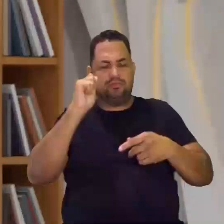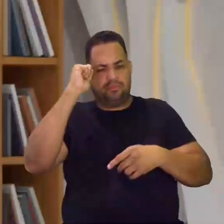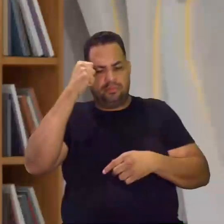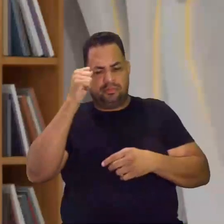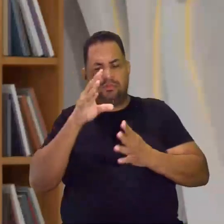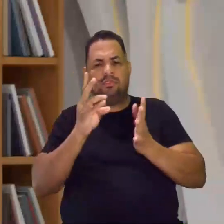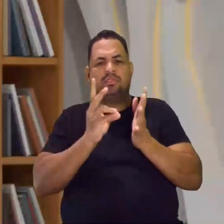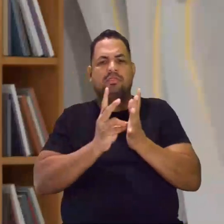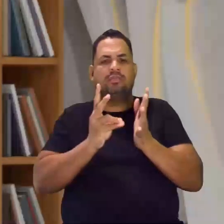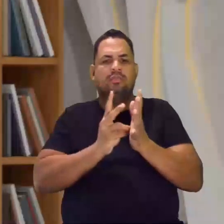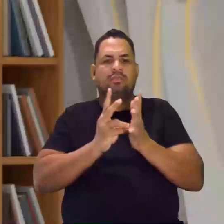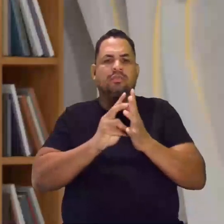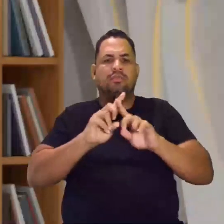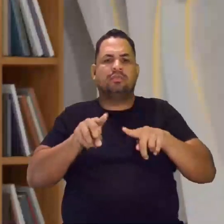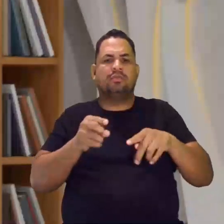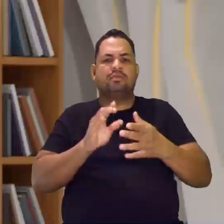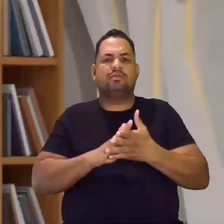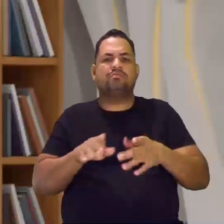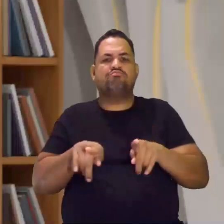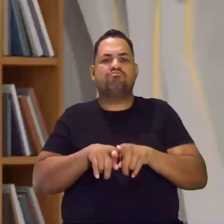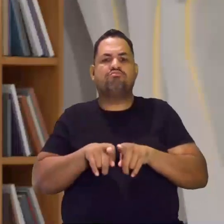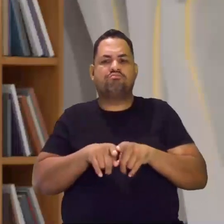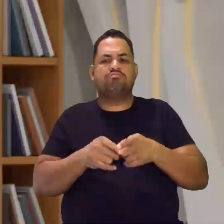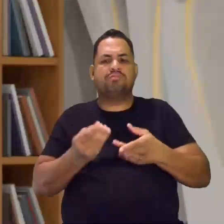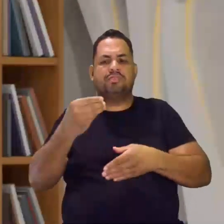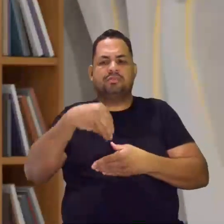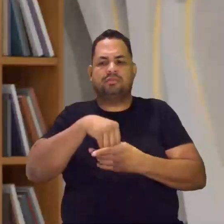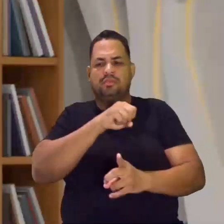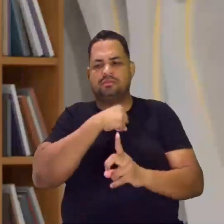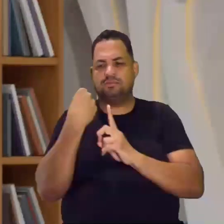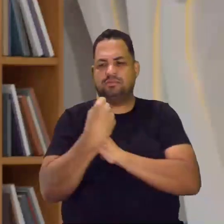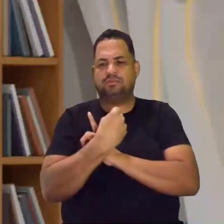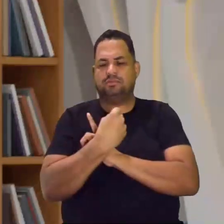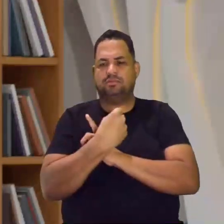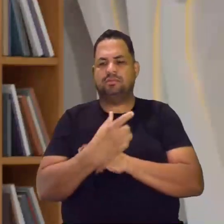negras e indígenas marginalizadas dentro da nossa sociedade.